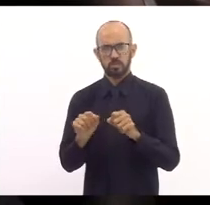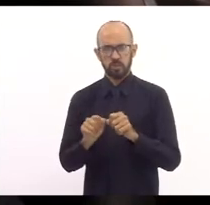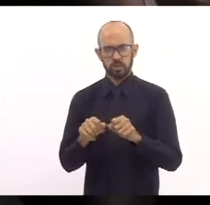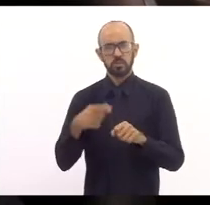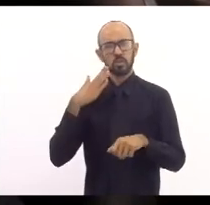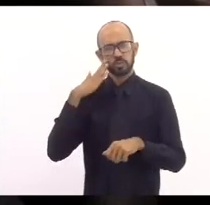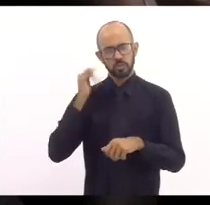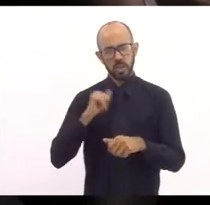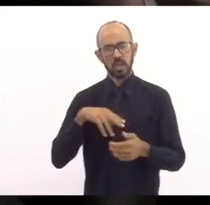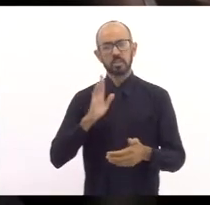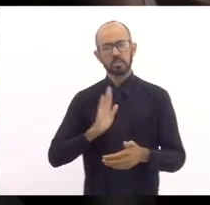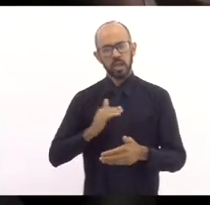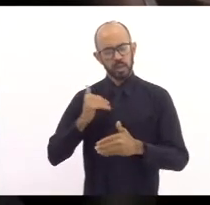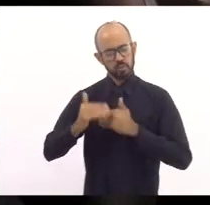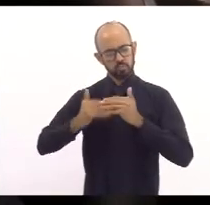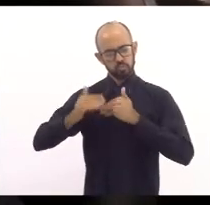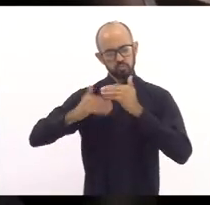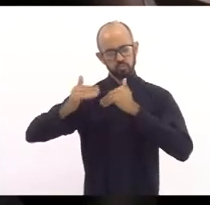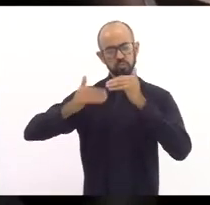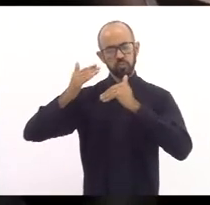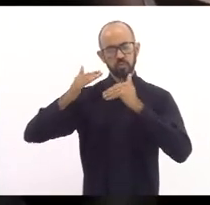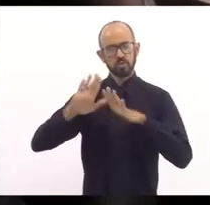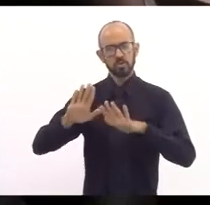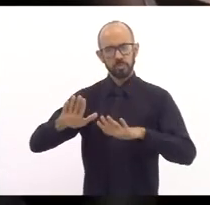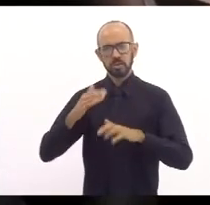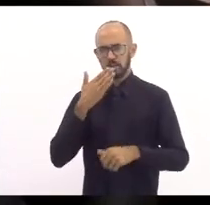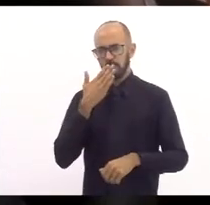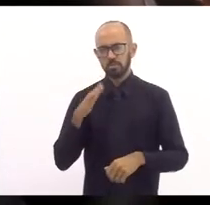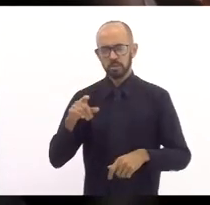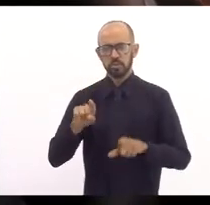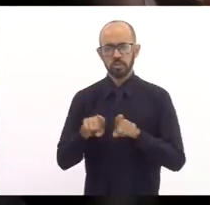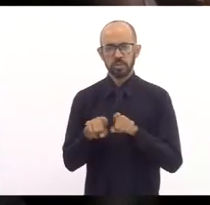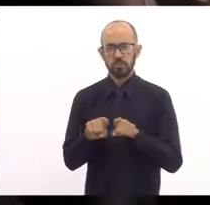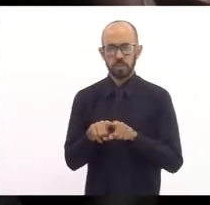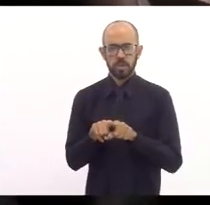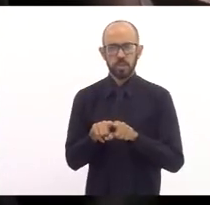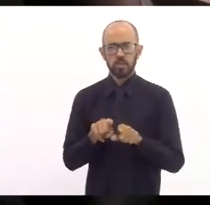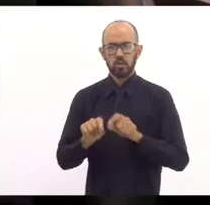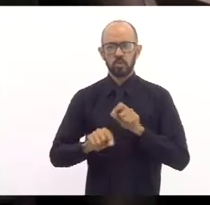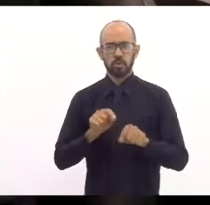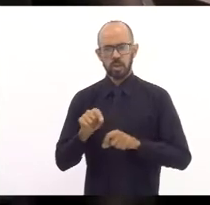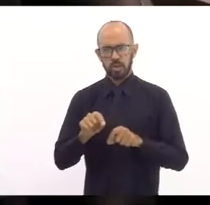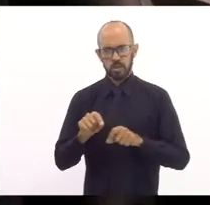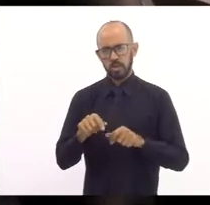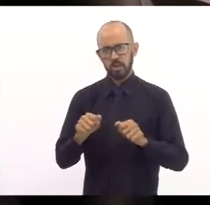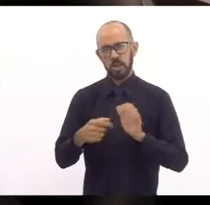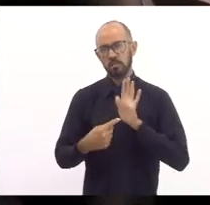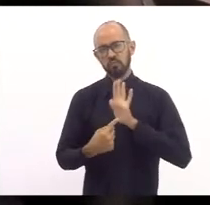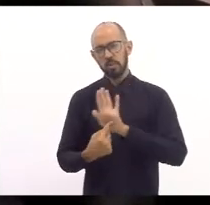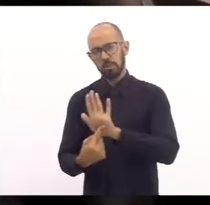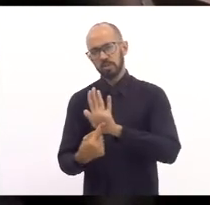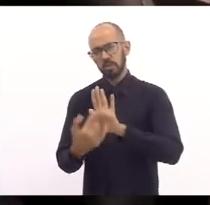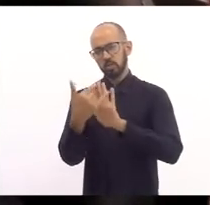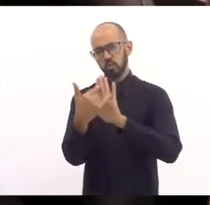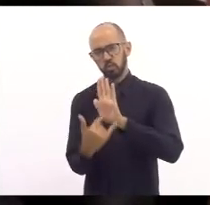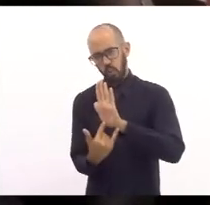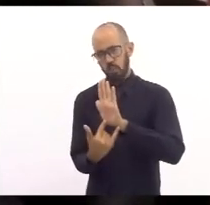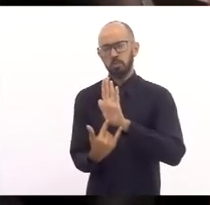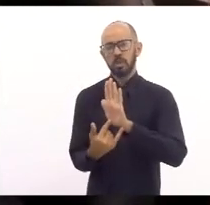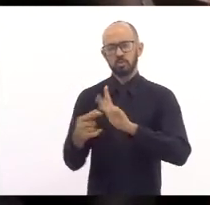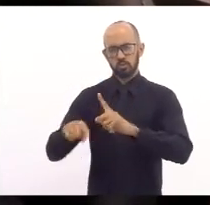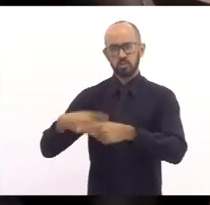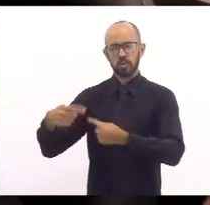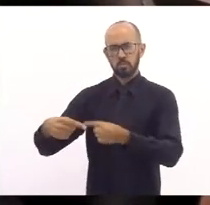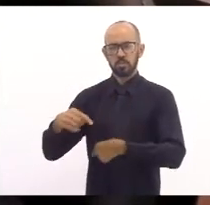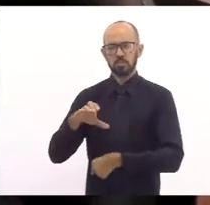andamento, mas vou pedir que possa ser apresentado documentalmente em sequência para a CPI.